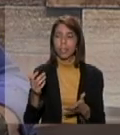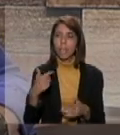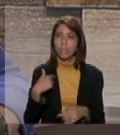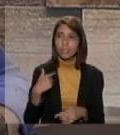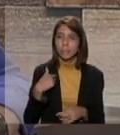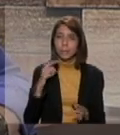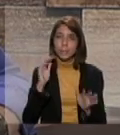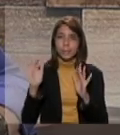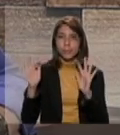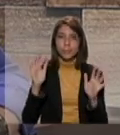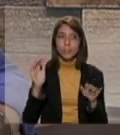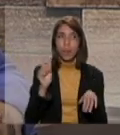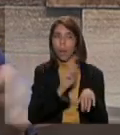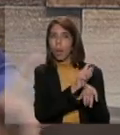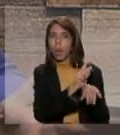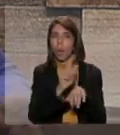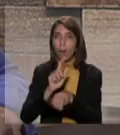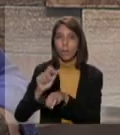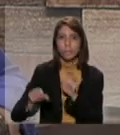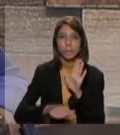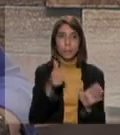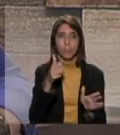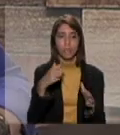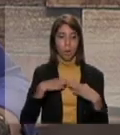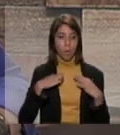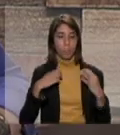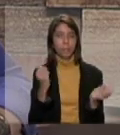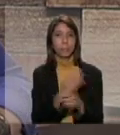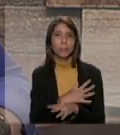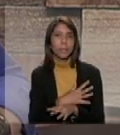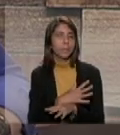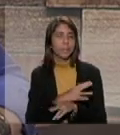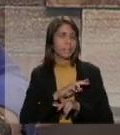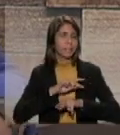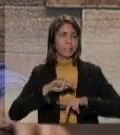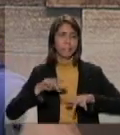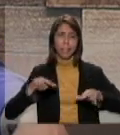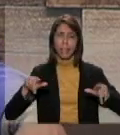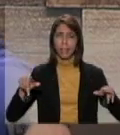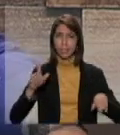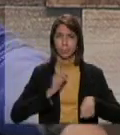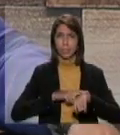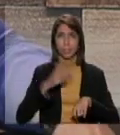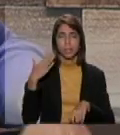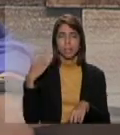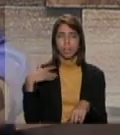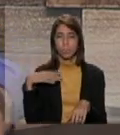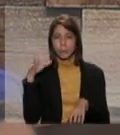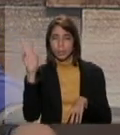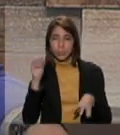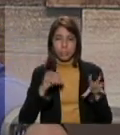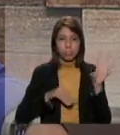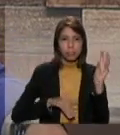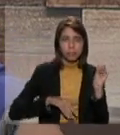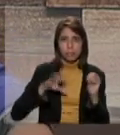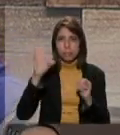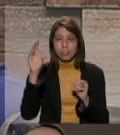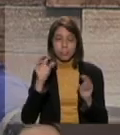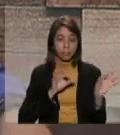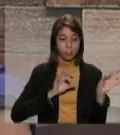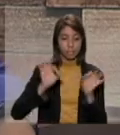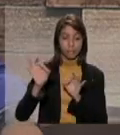chegando, e as primeiras lojas de roupa pronta. Enfim, toda uma época. Aí você vai mapeando, eu